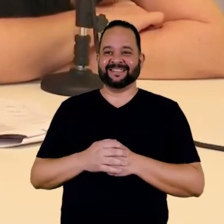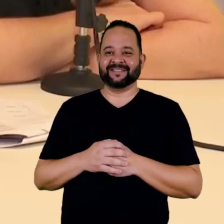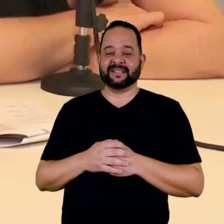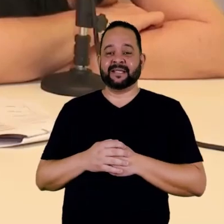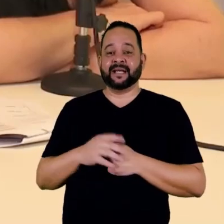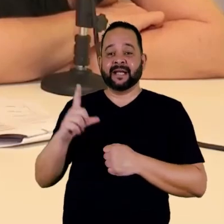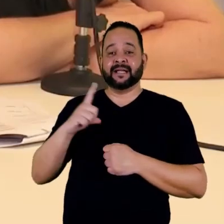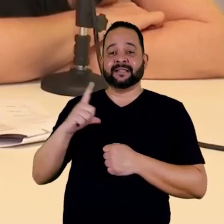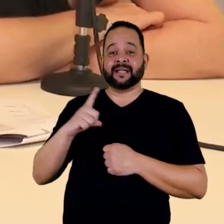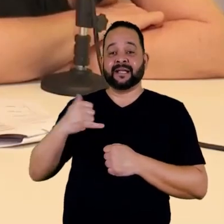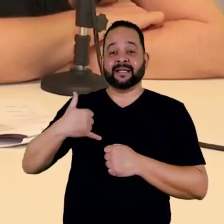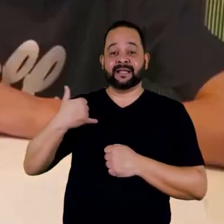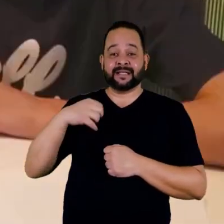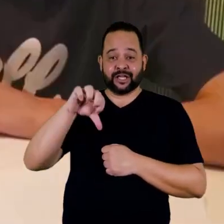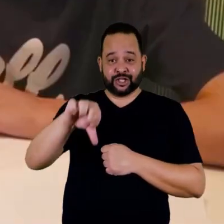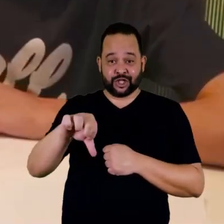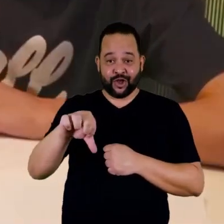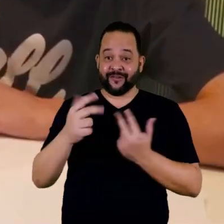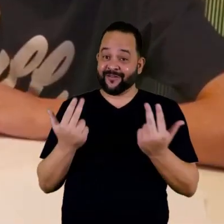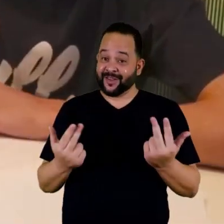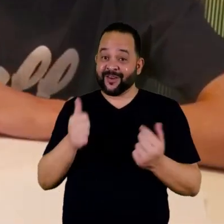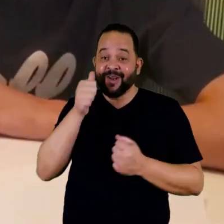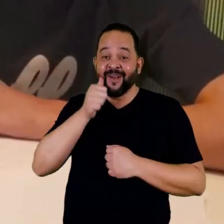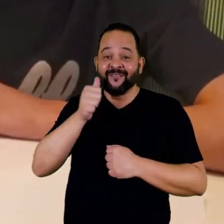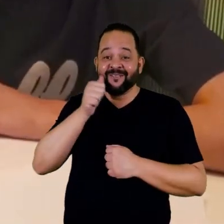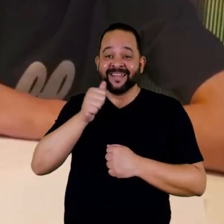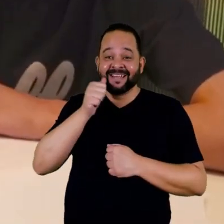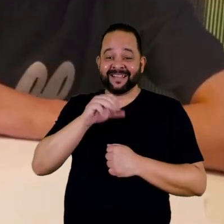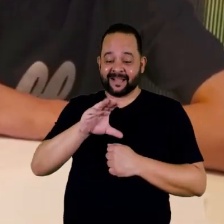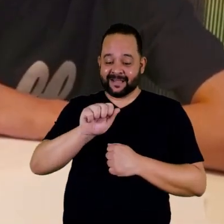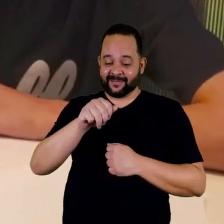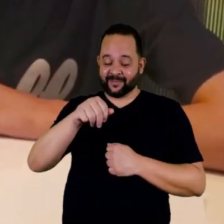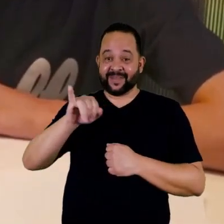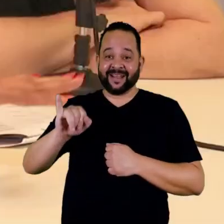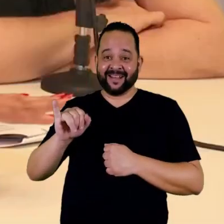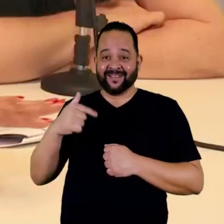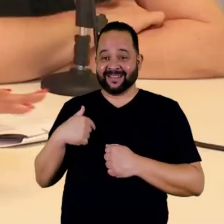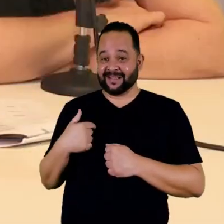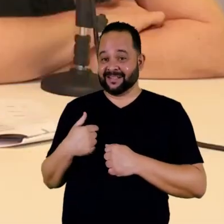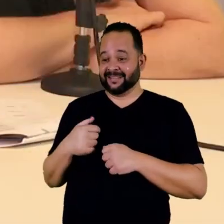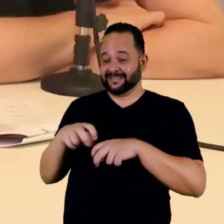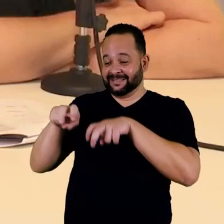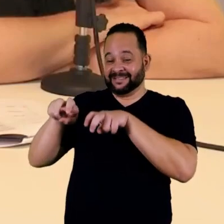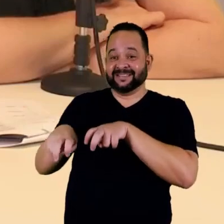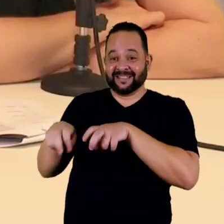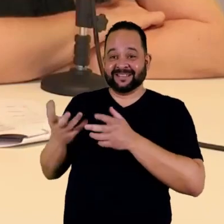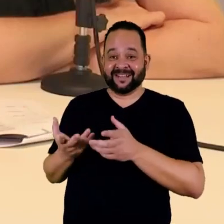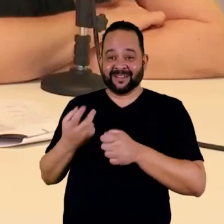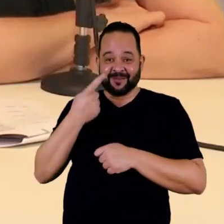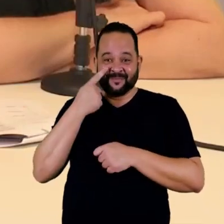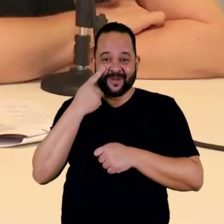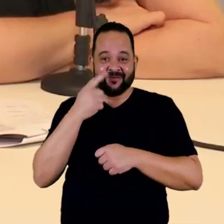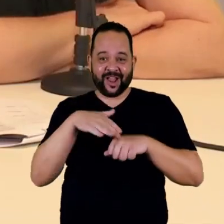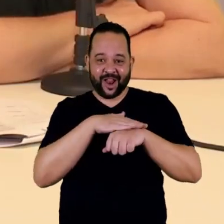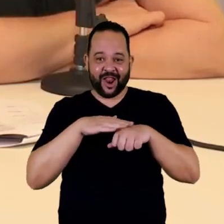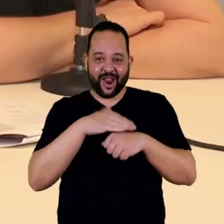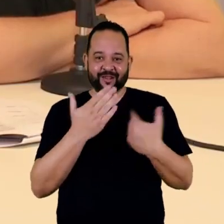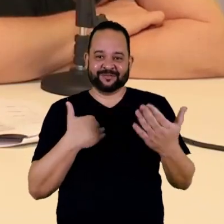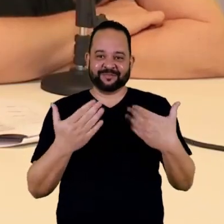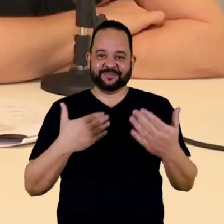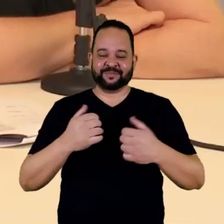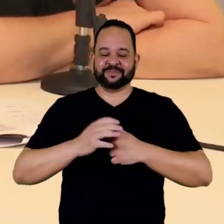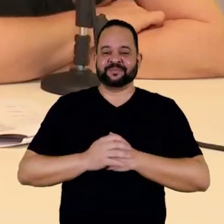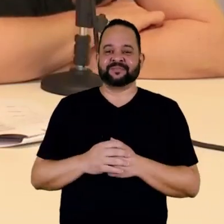bvl ele tem 9 anos exatamente a sua idade tá aí do seu ladinho para assistir ao nosso